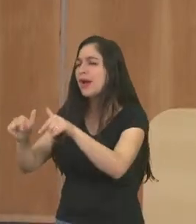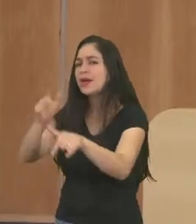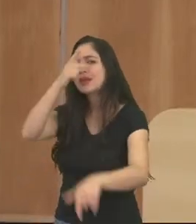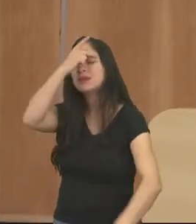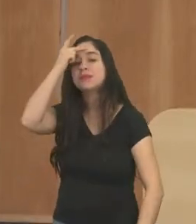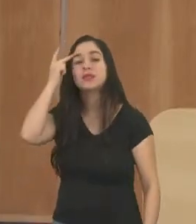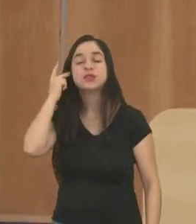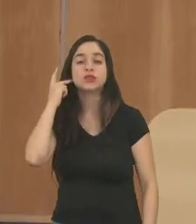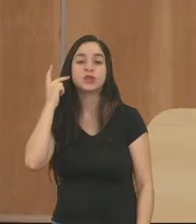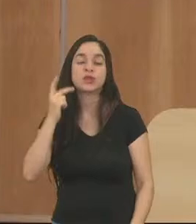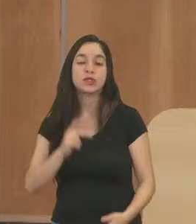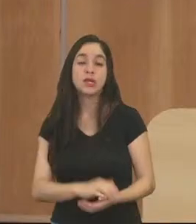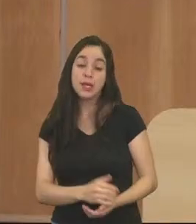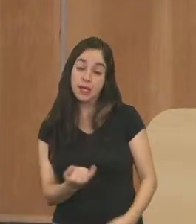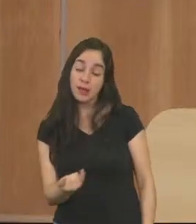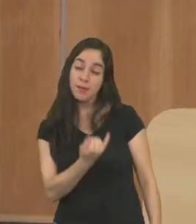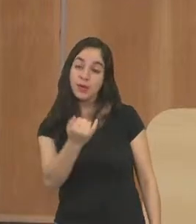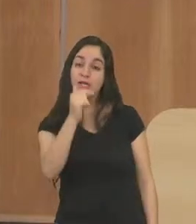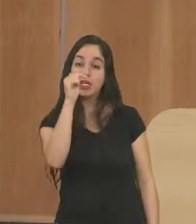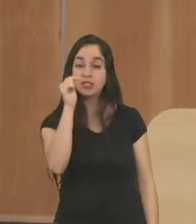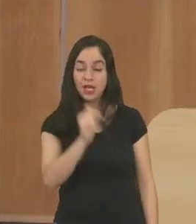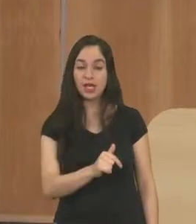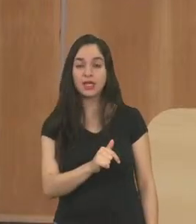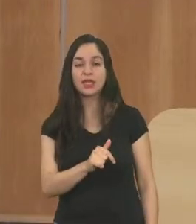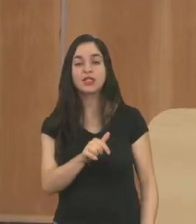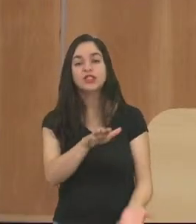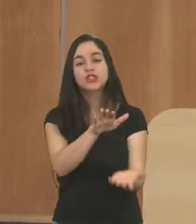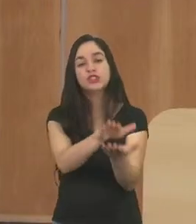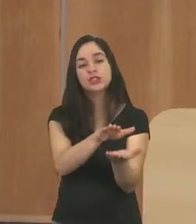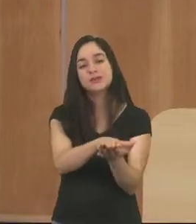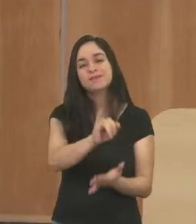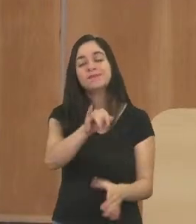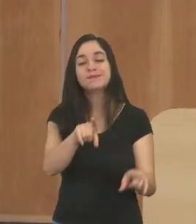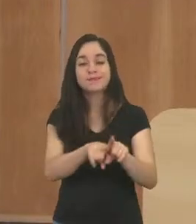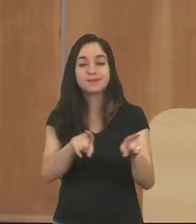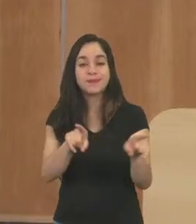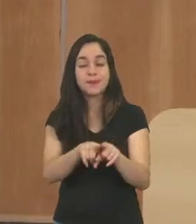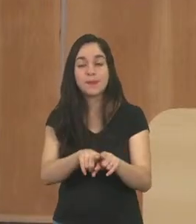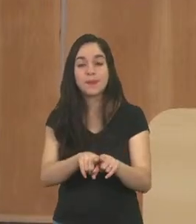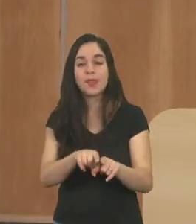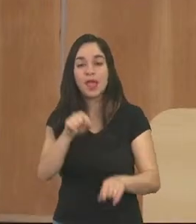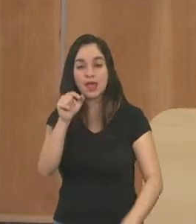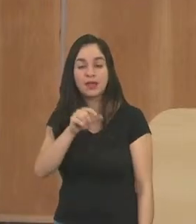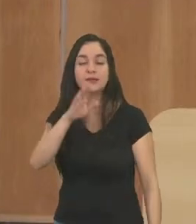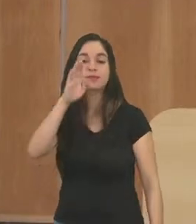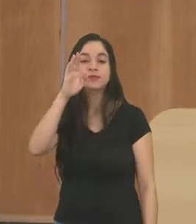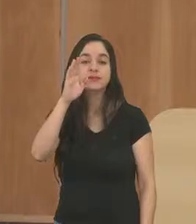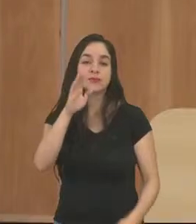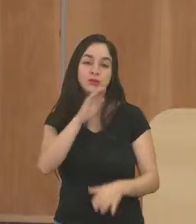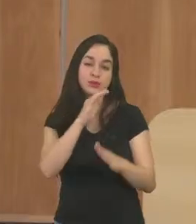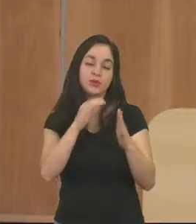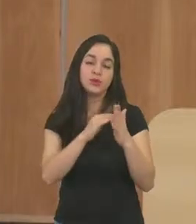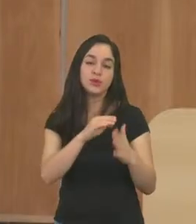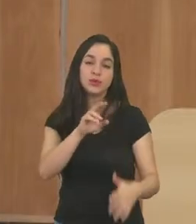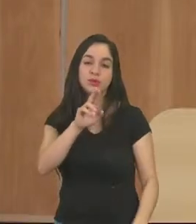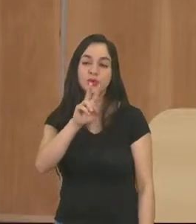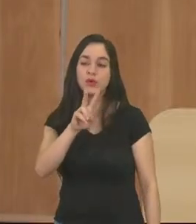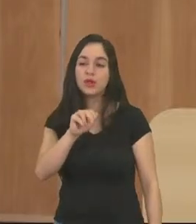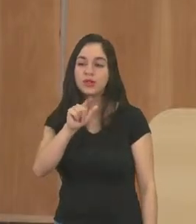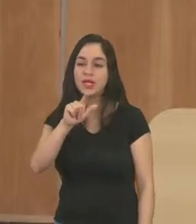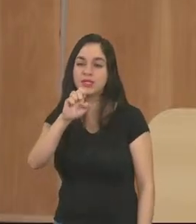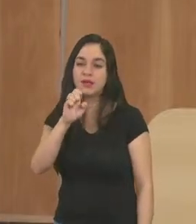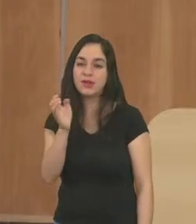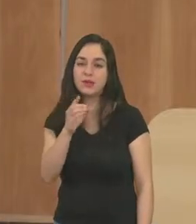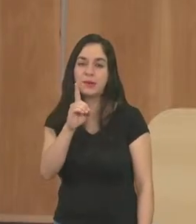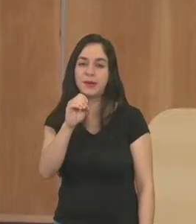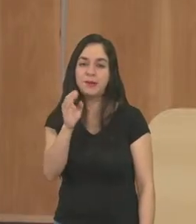esta empresa tem, não só aqui para o município, mas principalmente para a economia do Vale do Paraíba. E eu